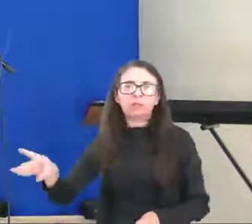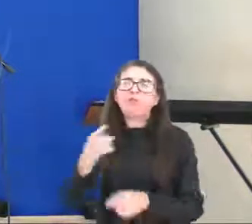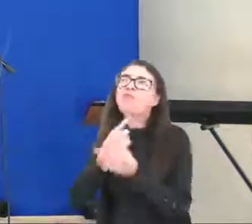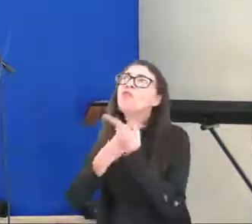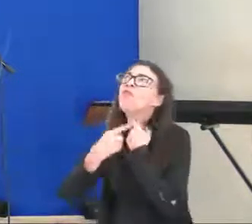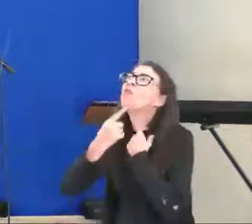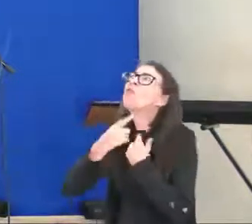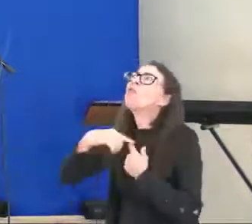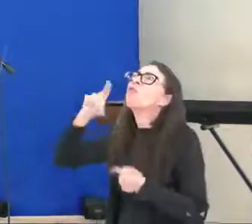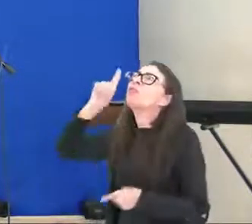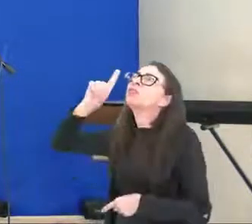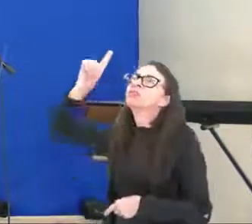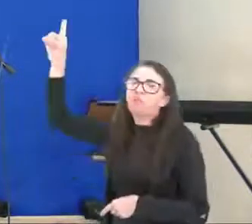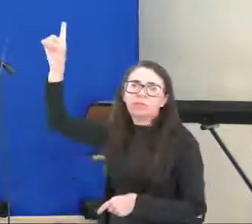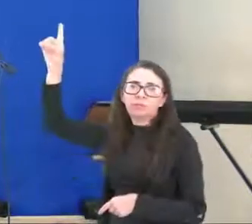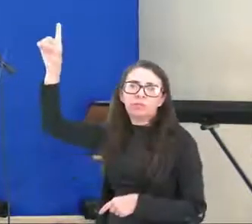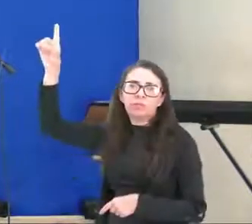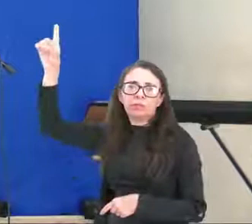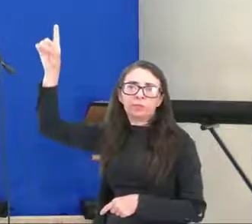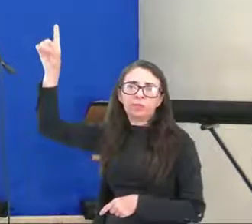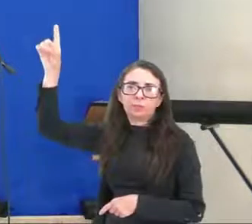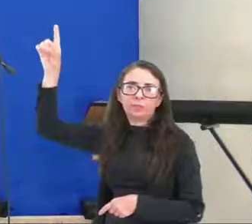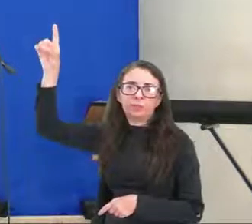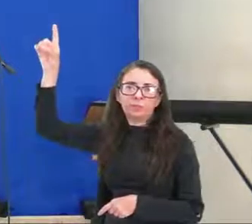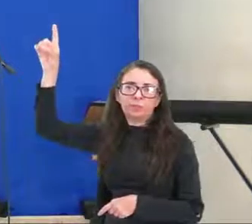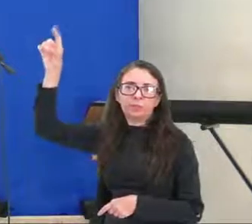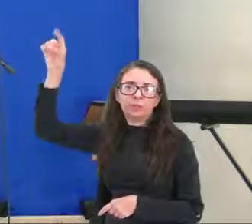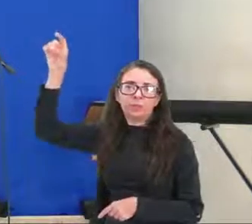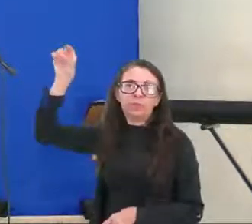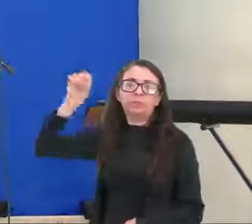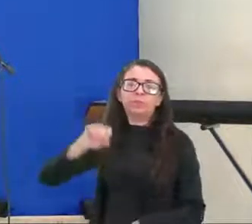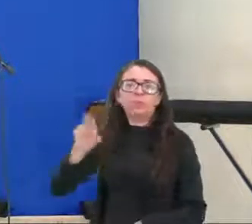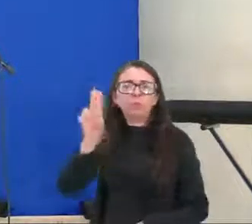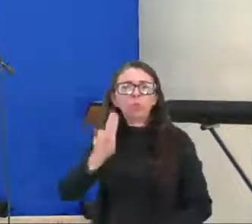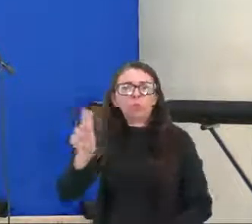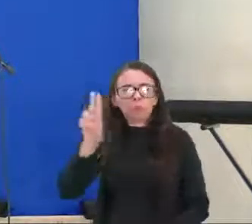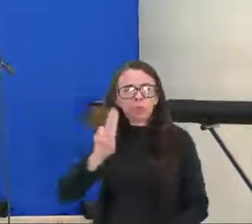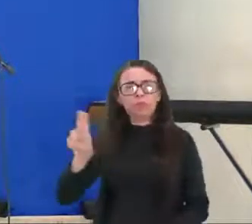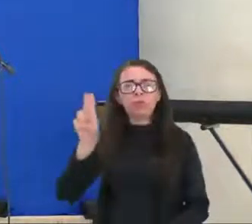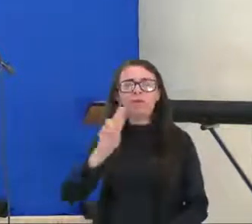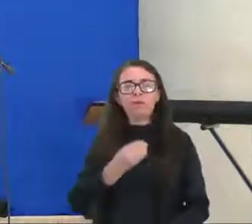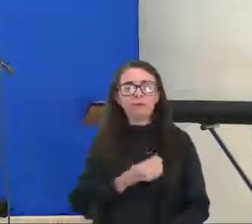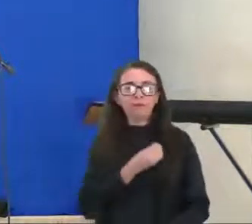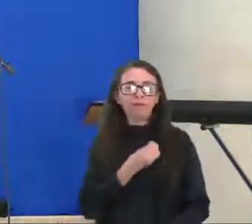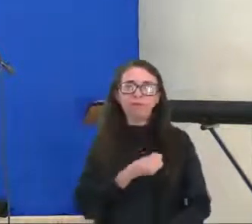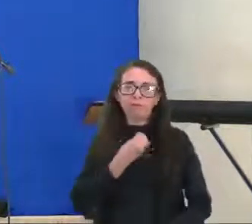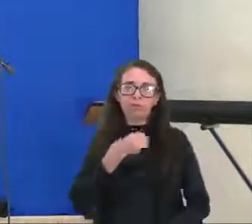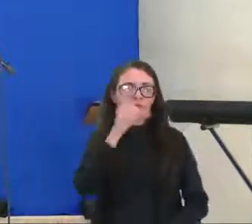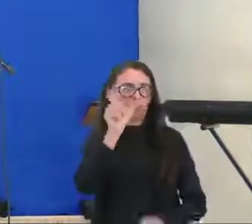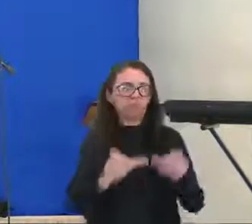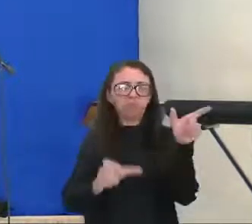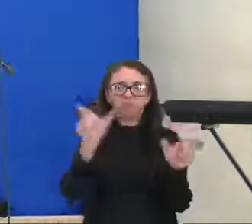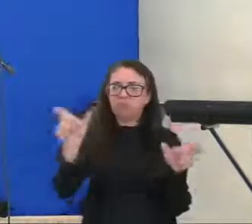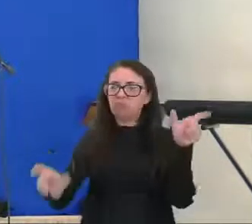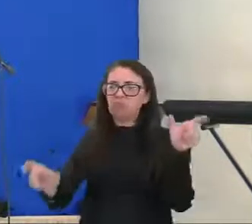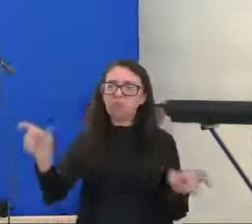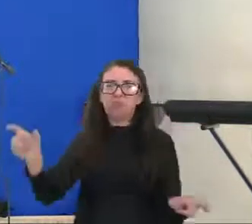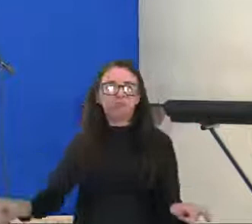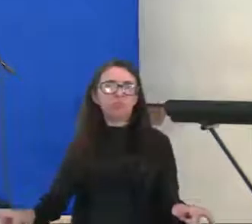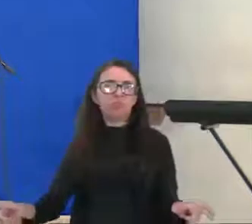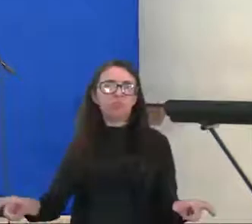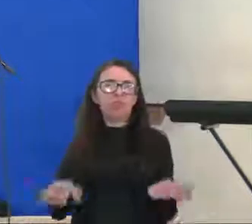Então, nessa de 11, 1 Coríntios 12, 11, o Espírito Santo então decide a quem dar a tarefa